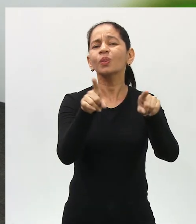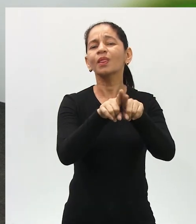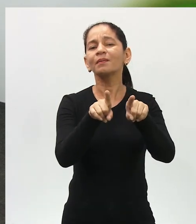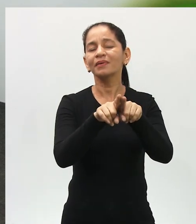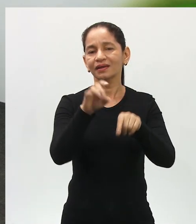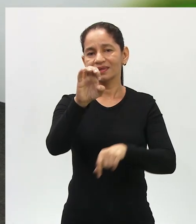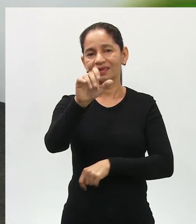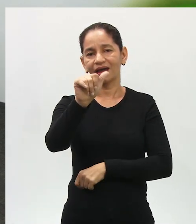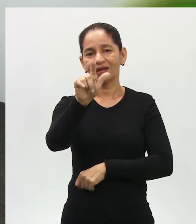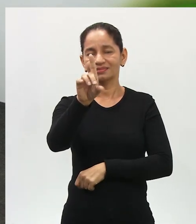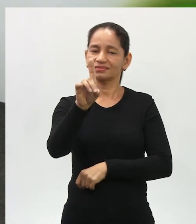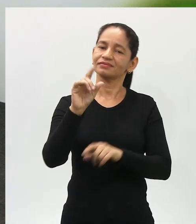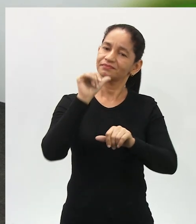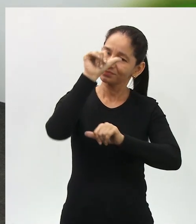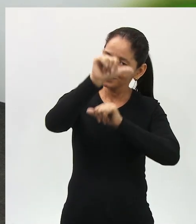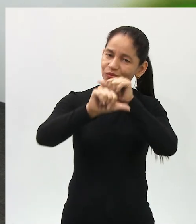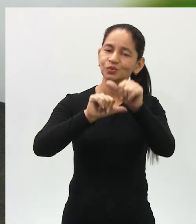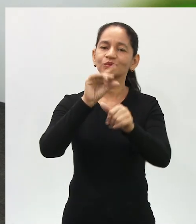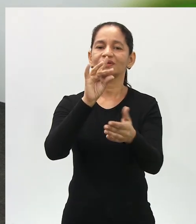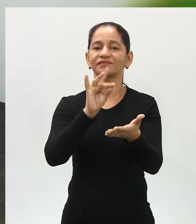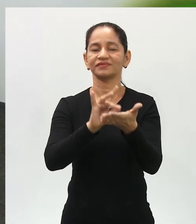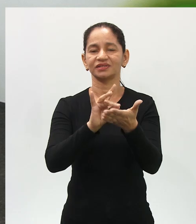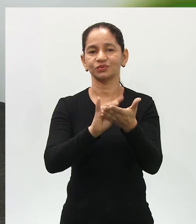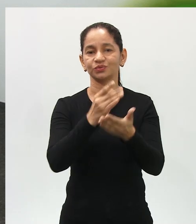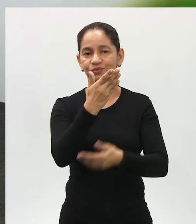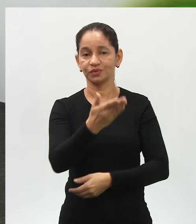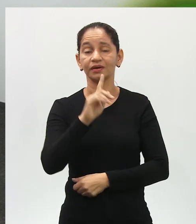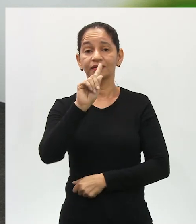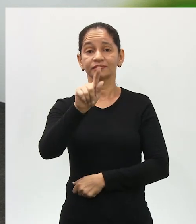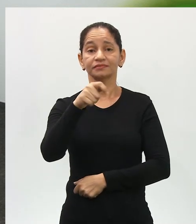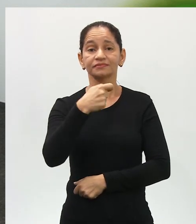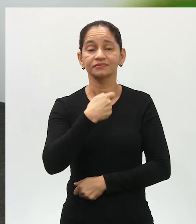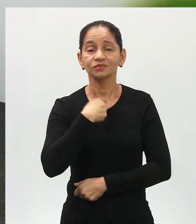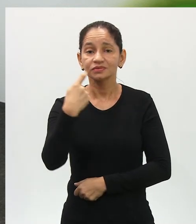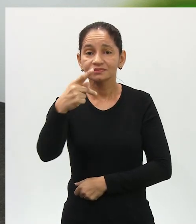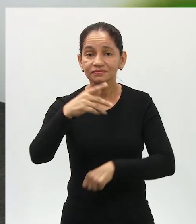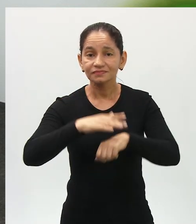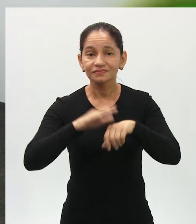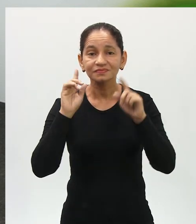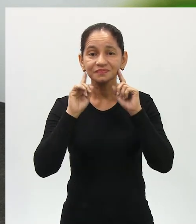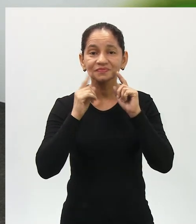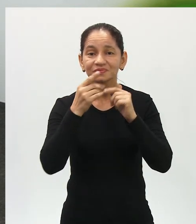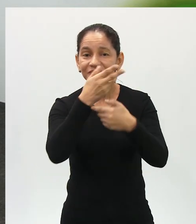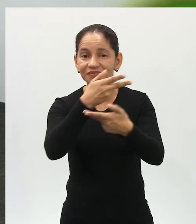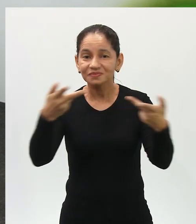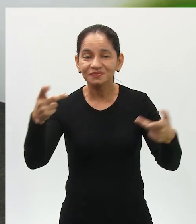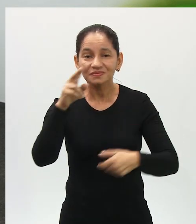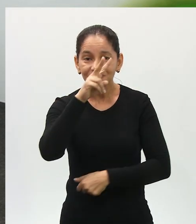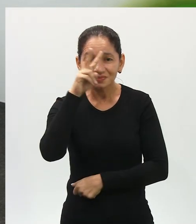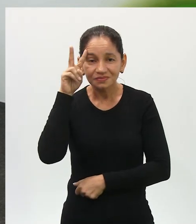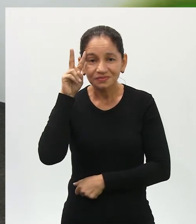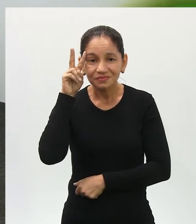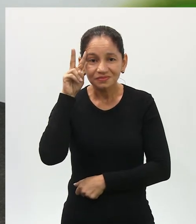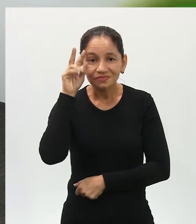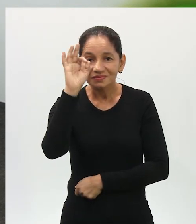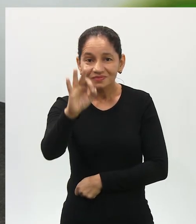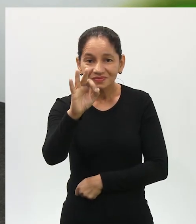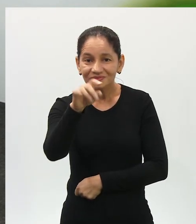escrito EAD Mudando Realidades. Esse é o meu sinal na comunidade surda.